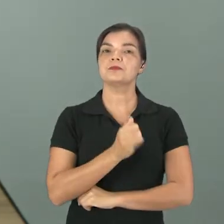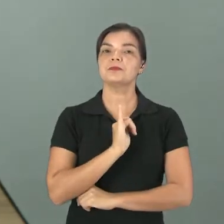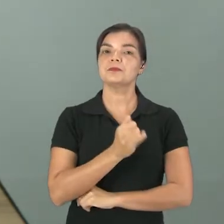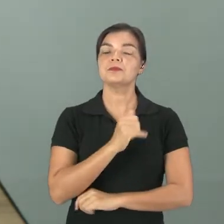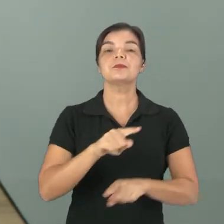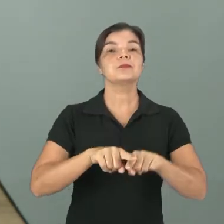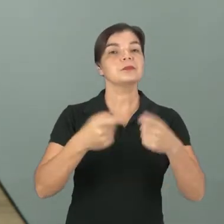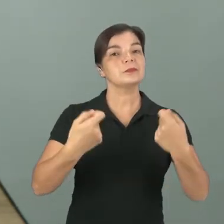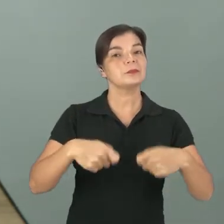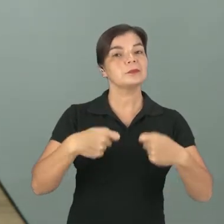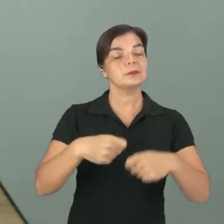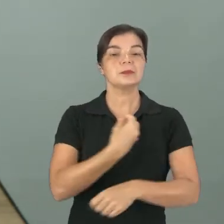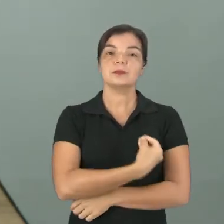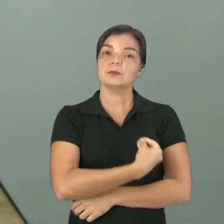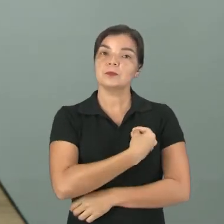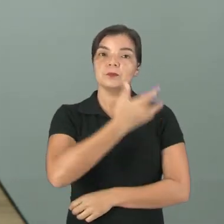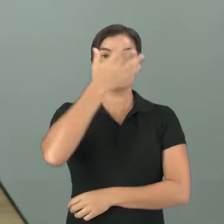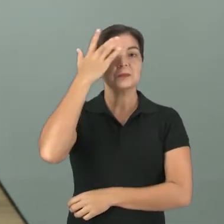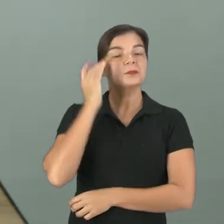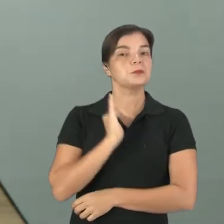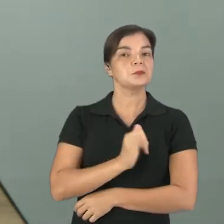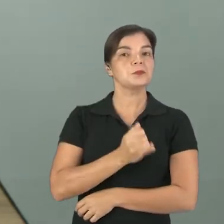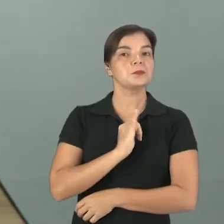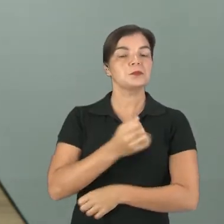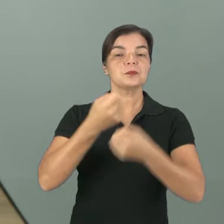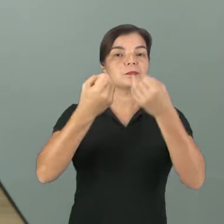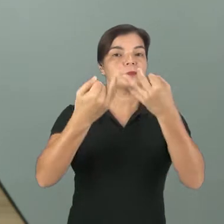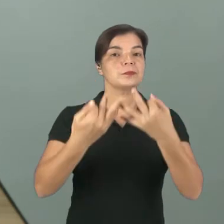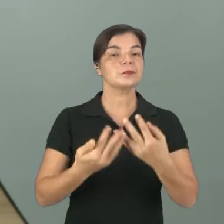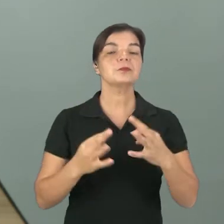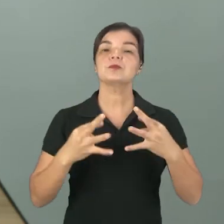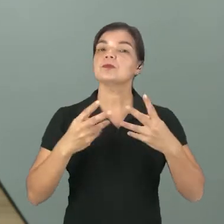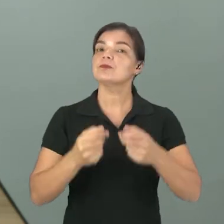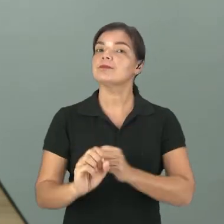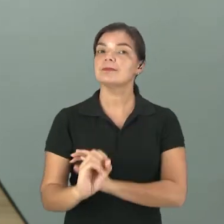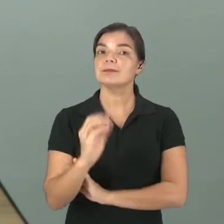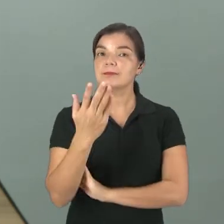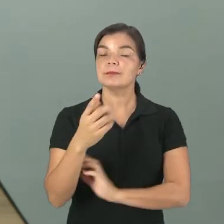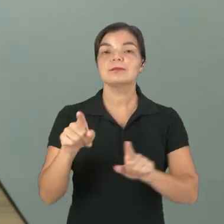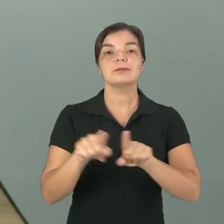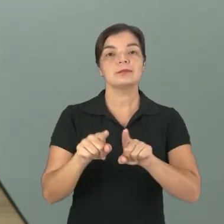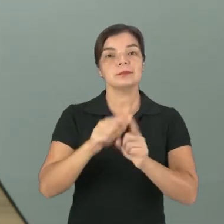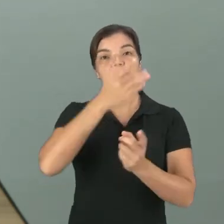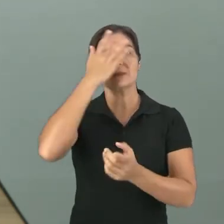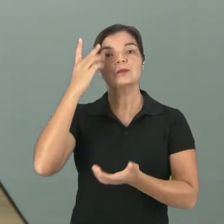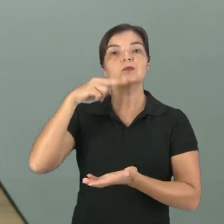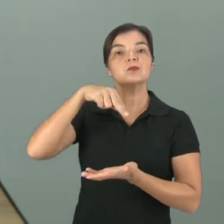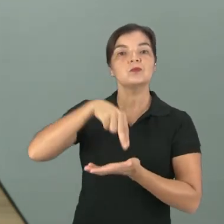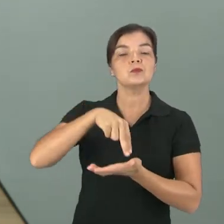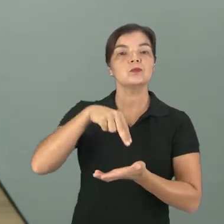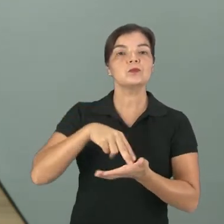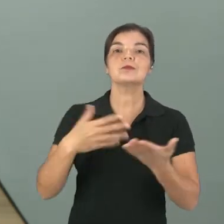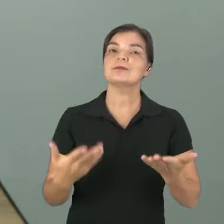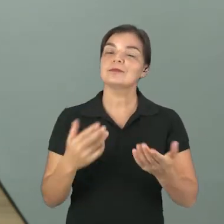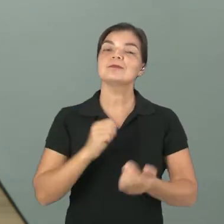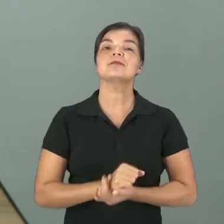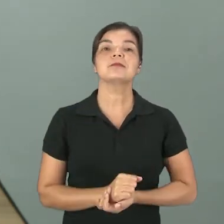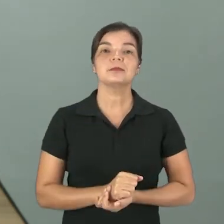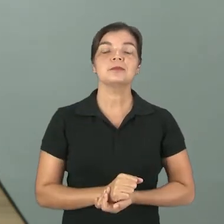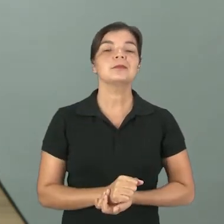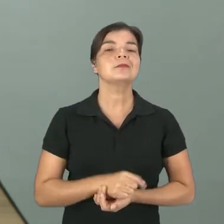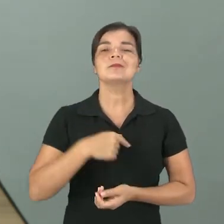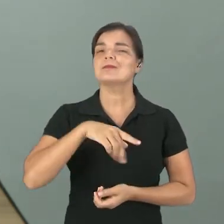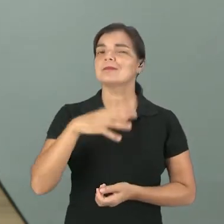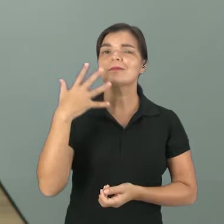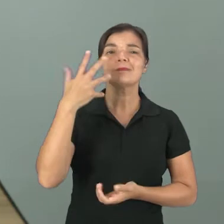é necessário a presença de um narrador para contar-nos tudo o que está acontecendo. E os personagens? Os personagens são